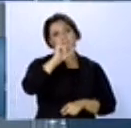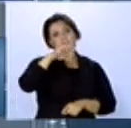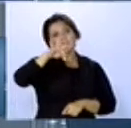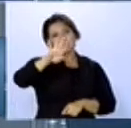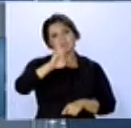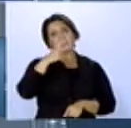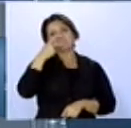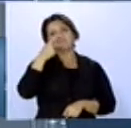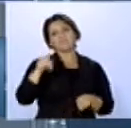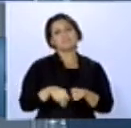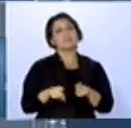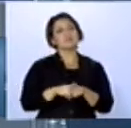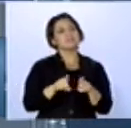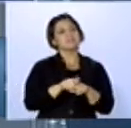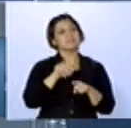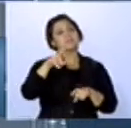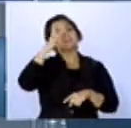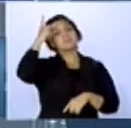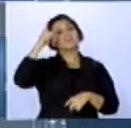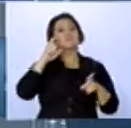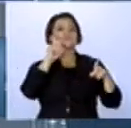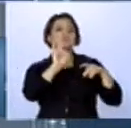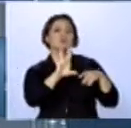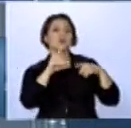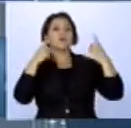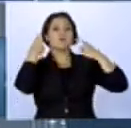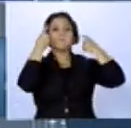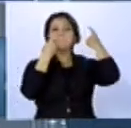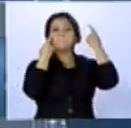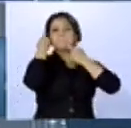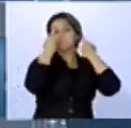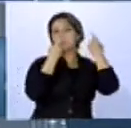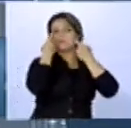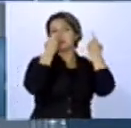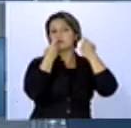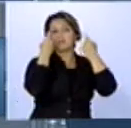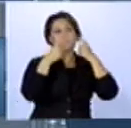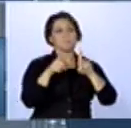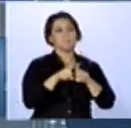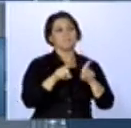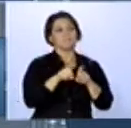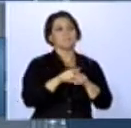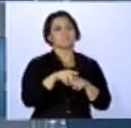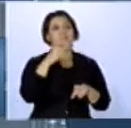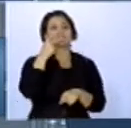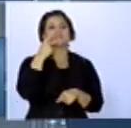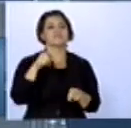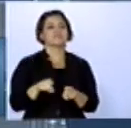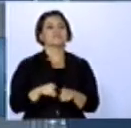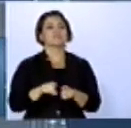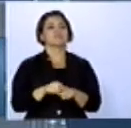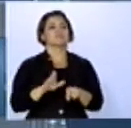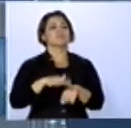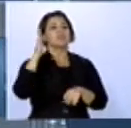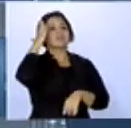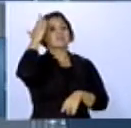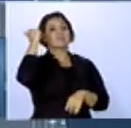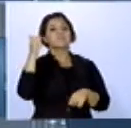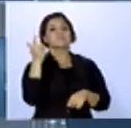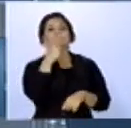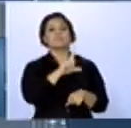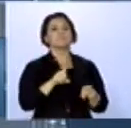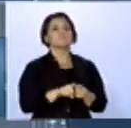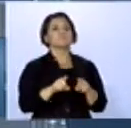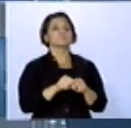doadores no Brasil ele estava mais preocupado não em retirar a potência de arrecadação dos